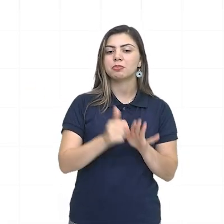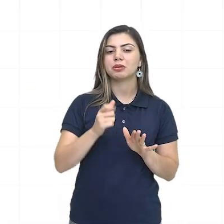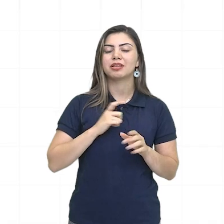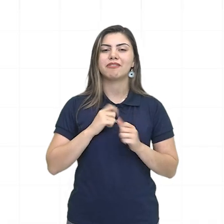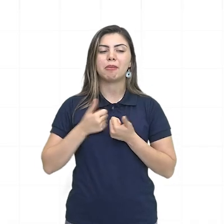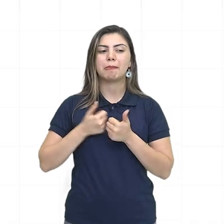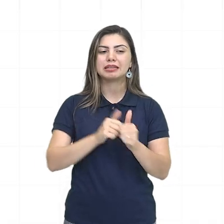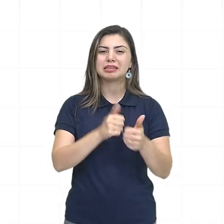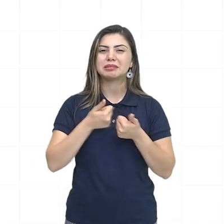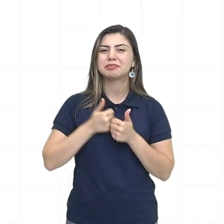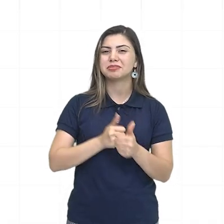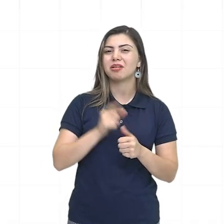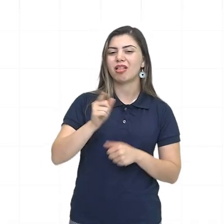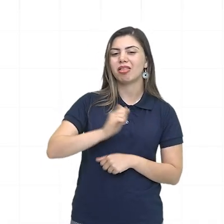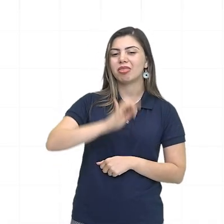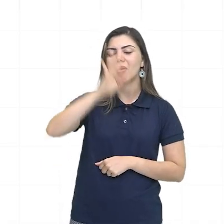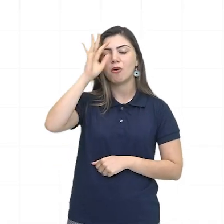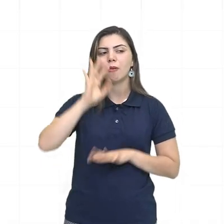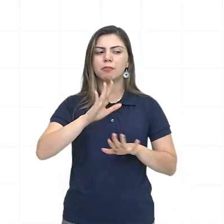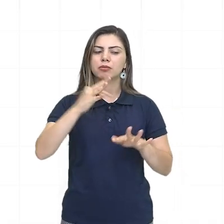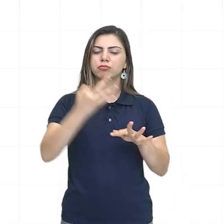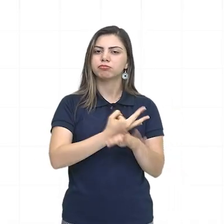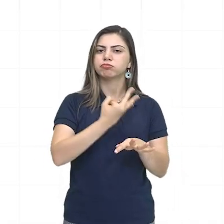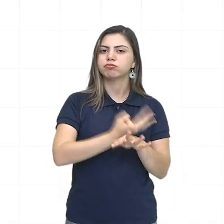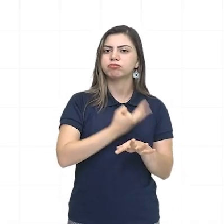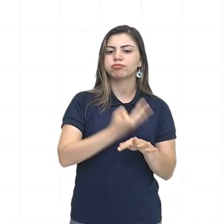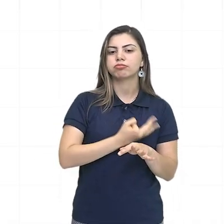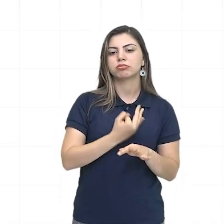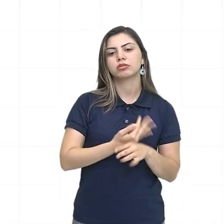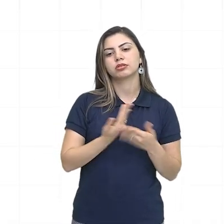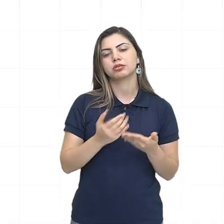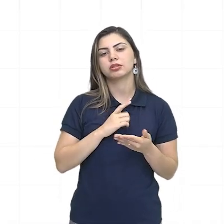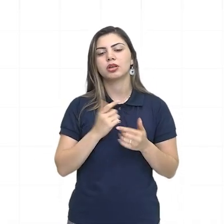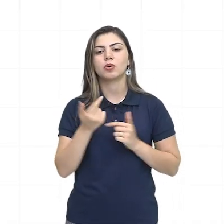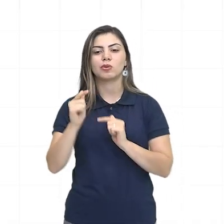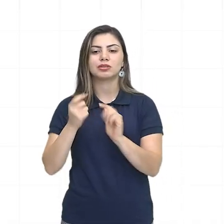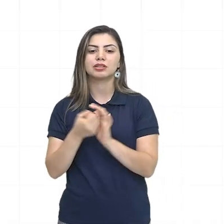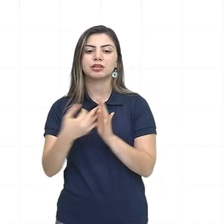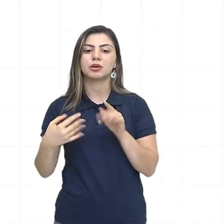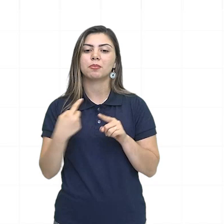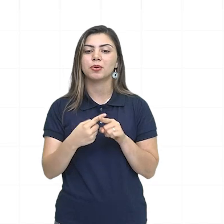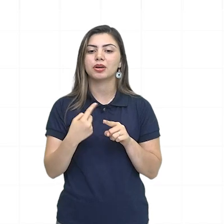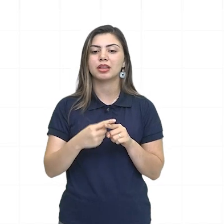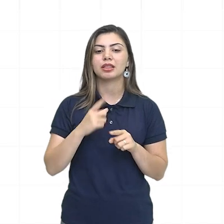resistiu à perseguição romana, dentre outros fatores, graças a essas